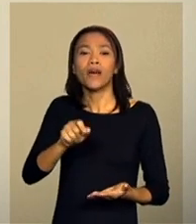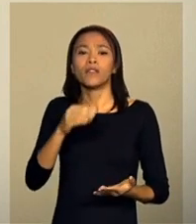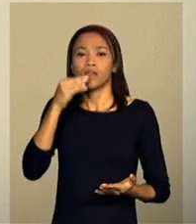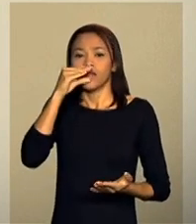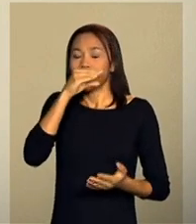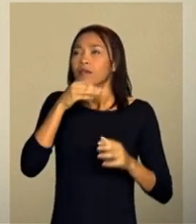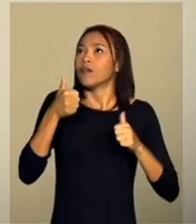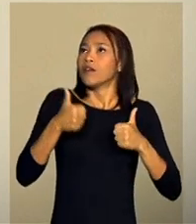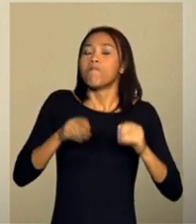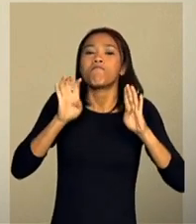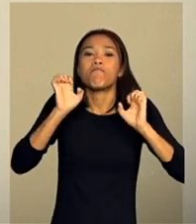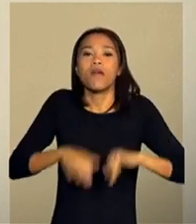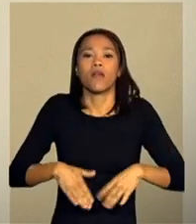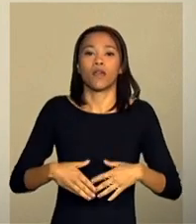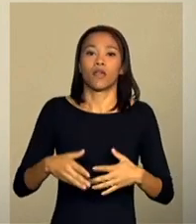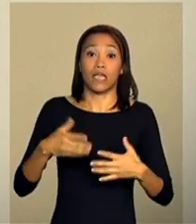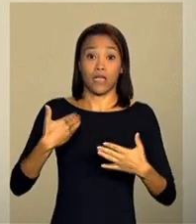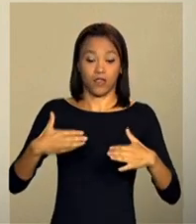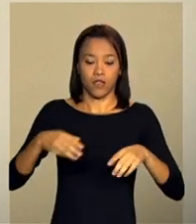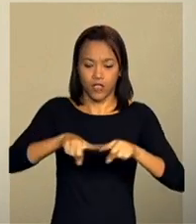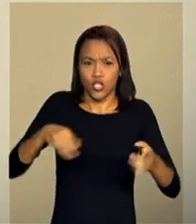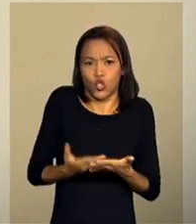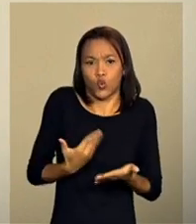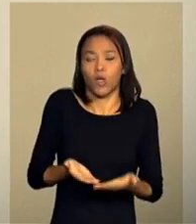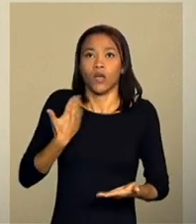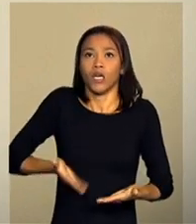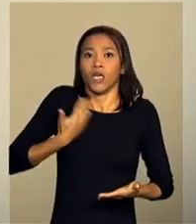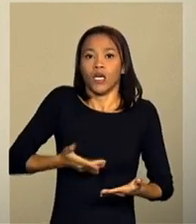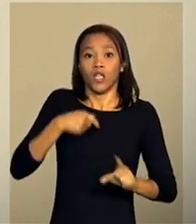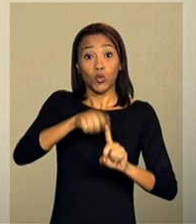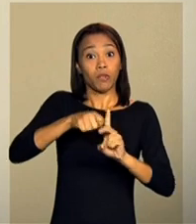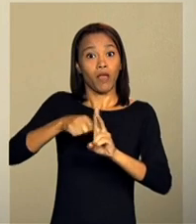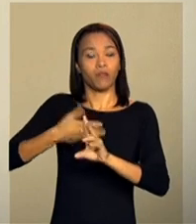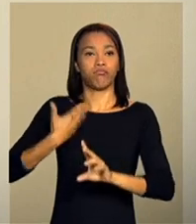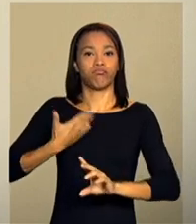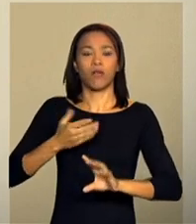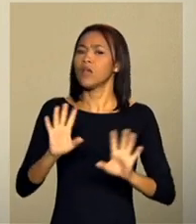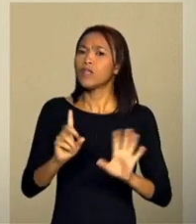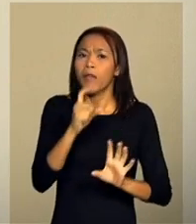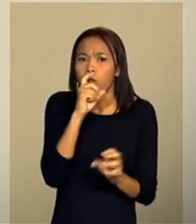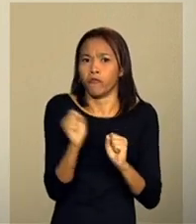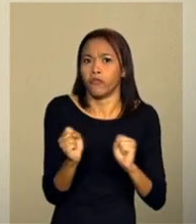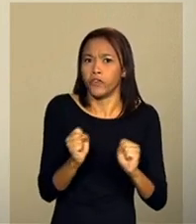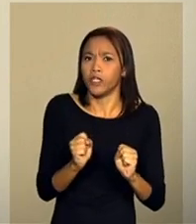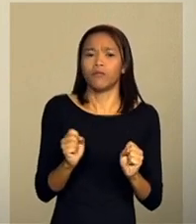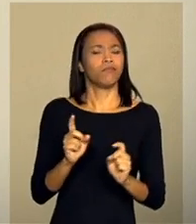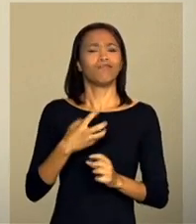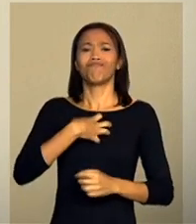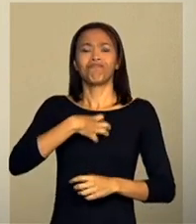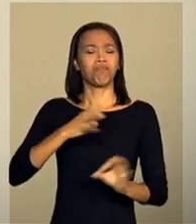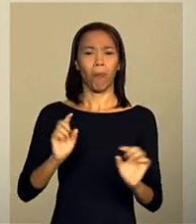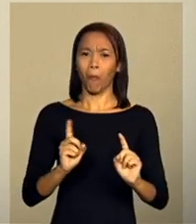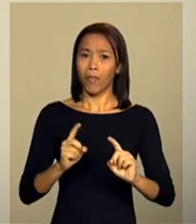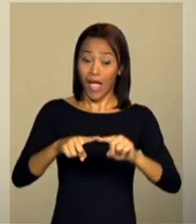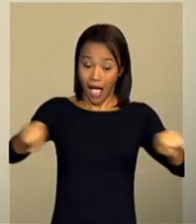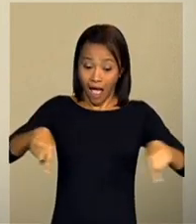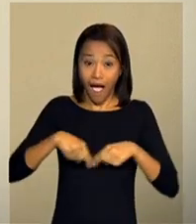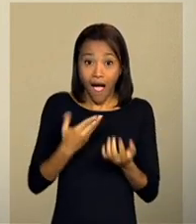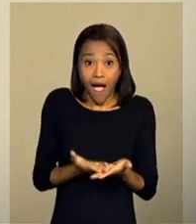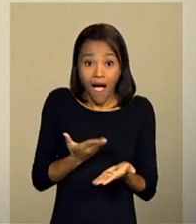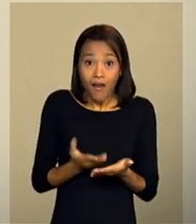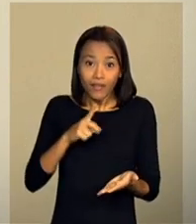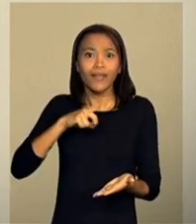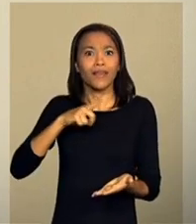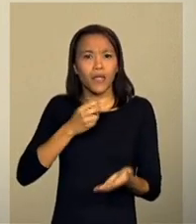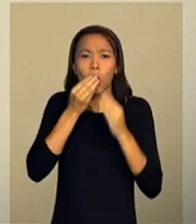para que as crianças não passem calor nos meses mais quentes nem frio durante o inverno as salas de aul tem de